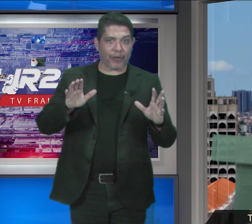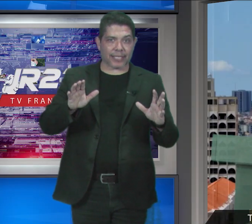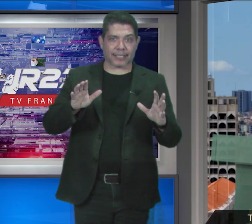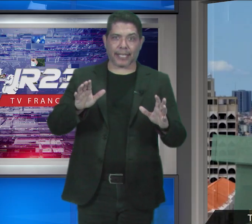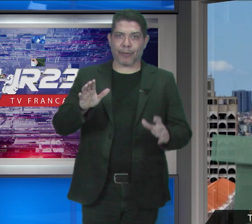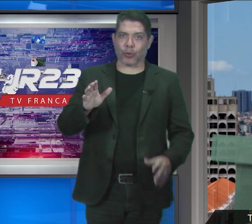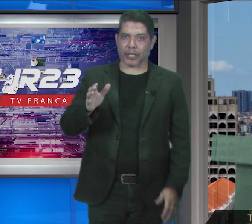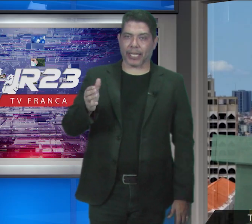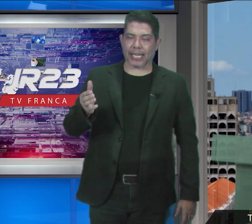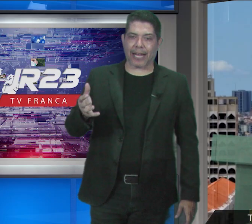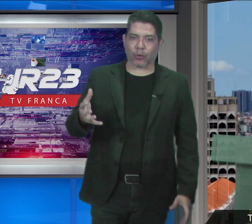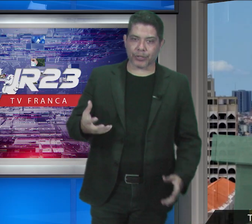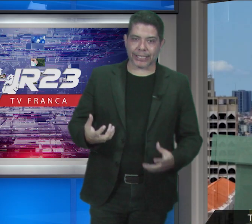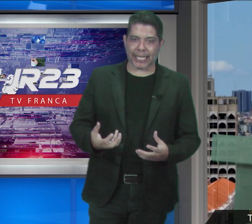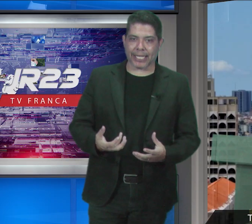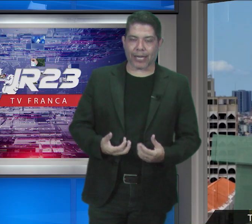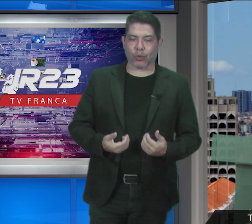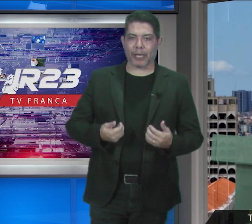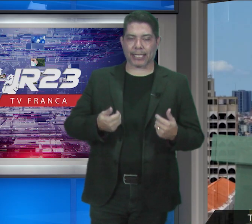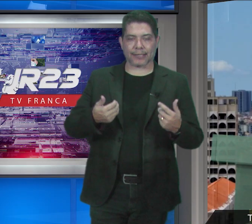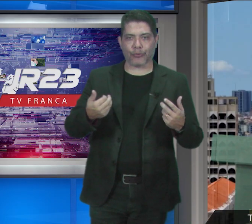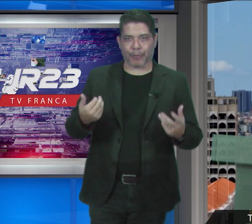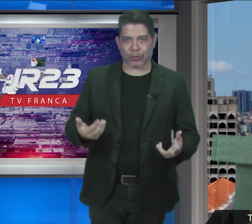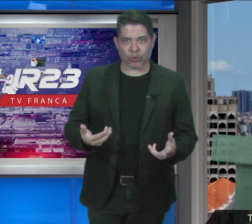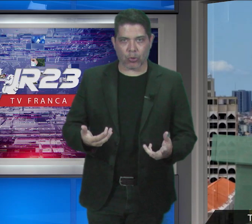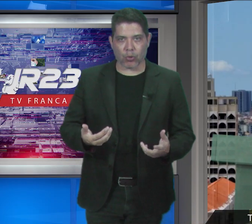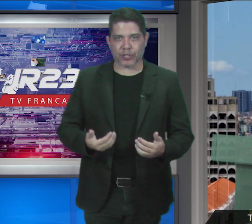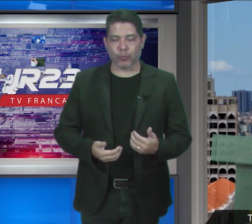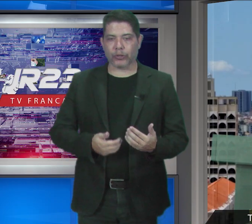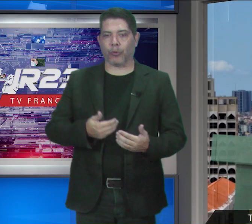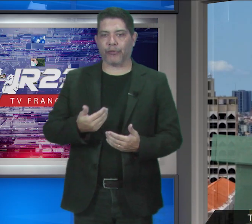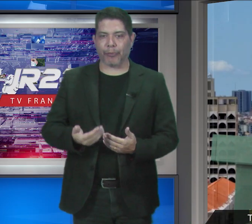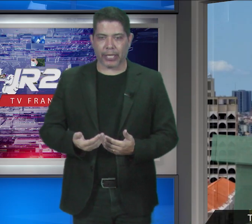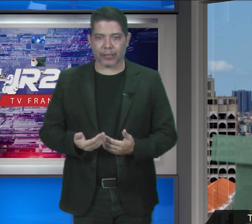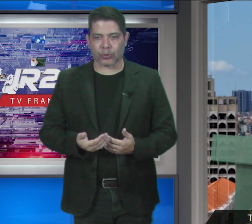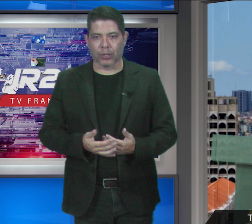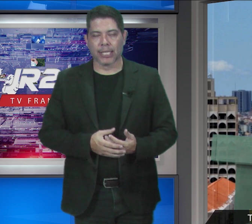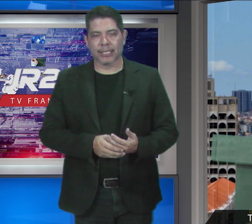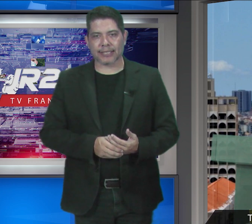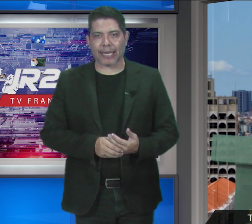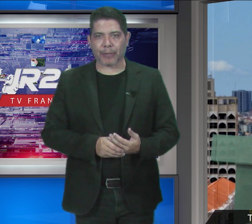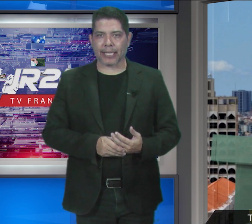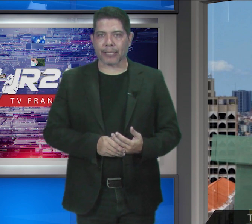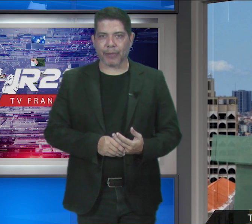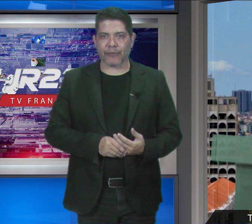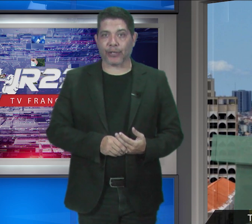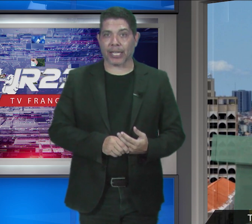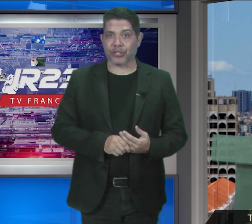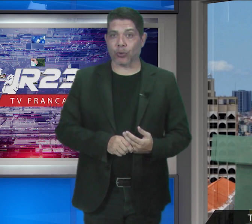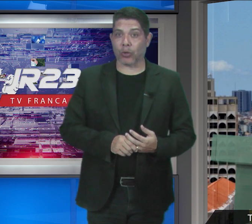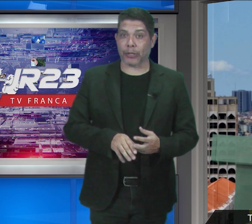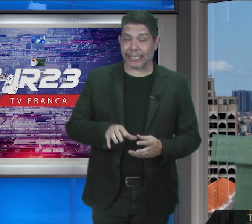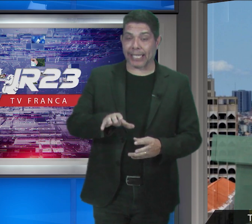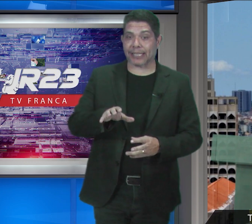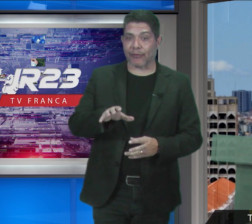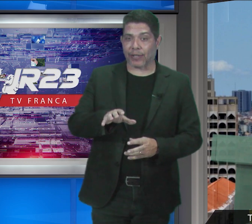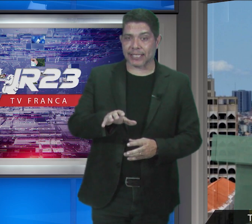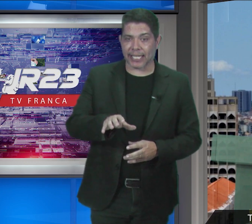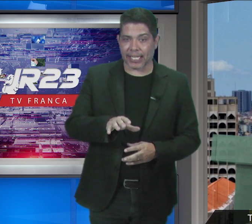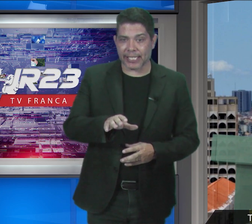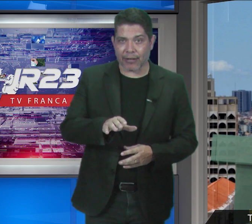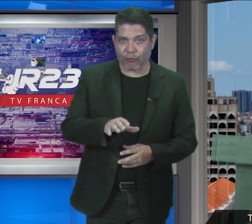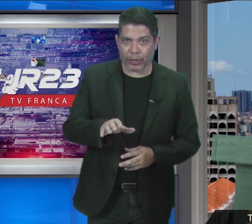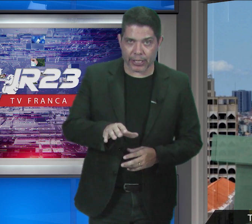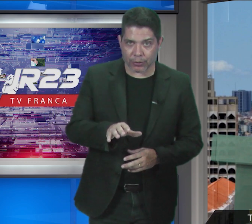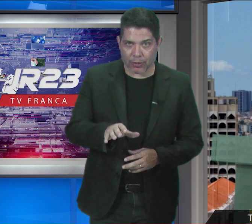Tudo é festa, né? Porque, claro, onde tem aglomeração de pessoas, muito movimento, sabe quem também fica de olho e tenta